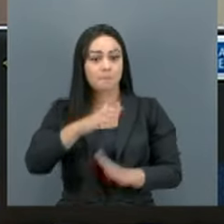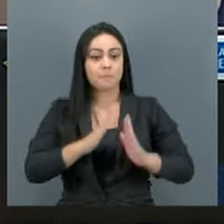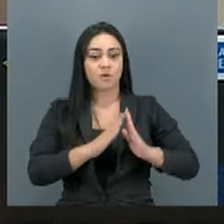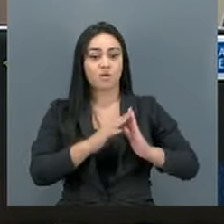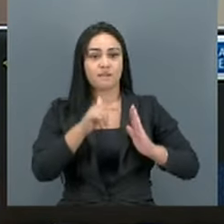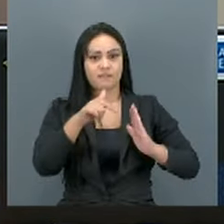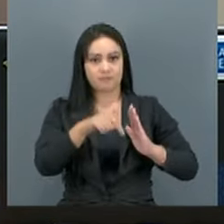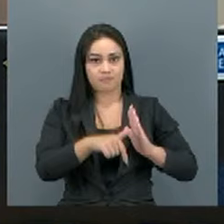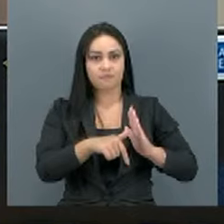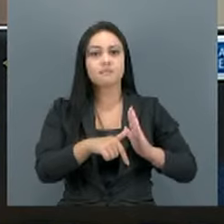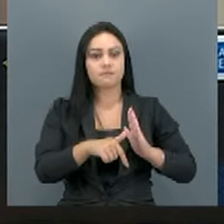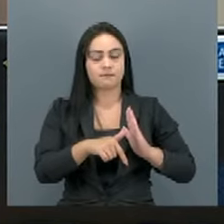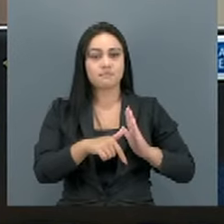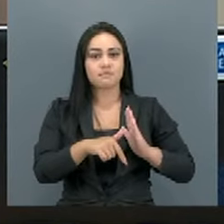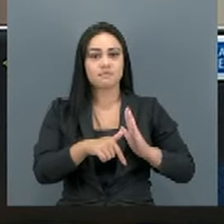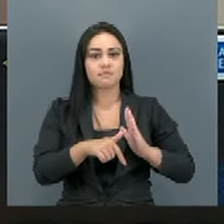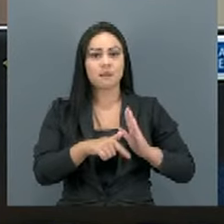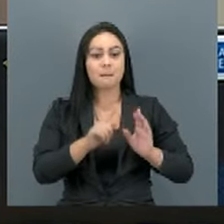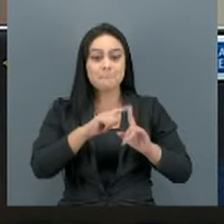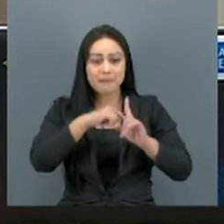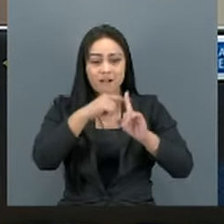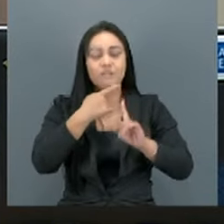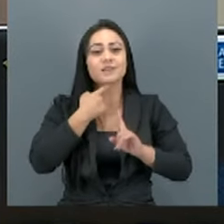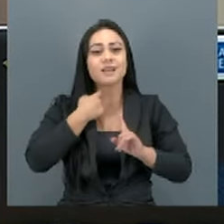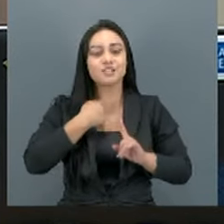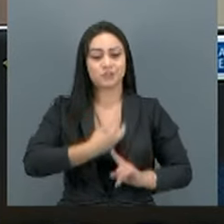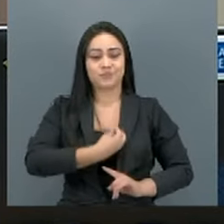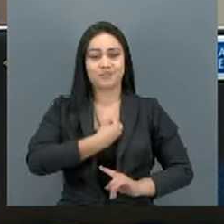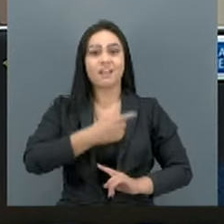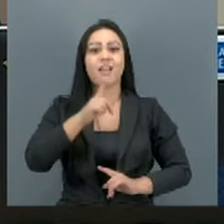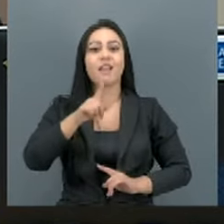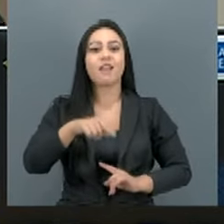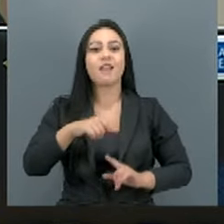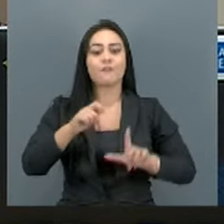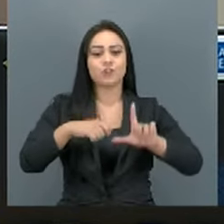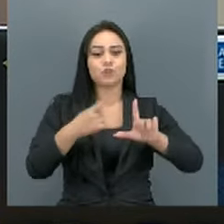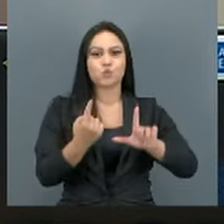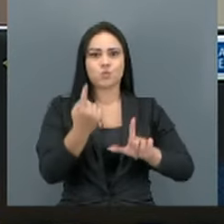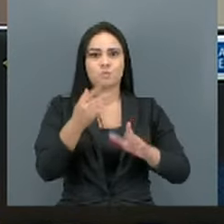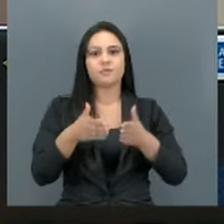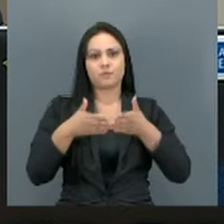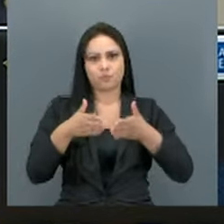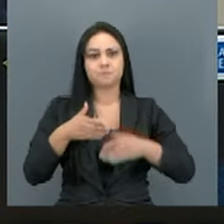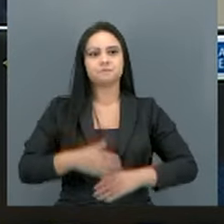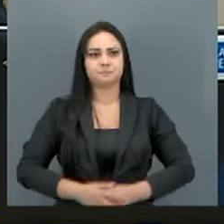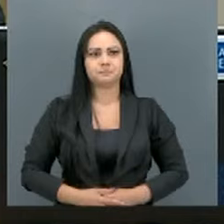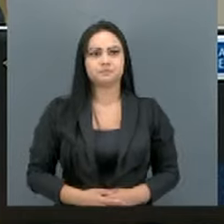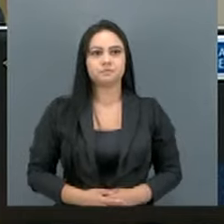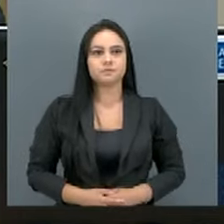ver qual é o maior desejo da vida dela. Ela vai dizer aí. É o vídeo número 1, por favor.